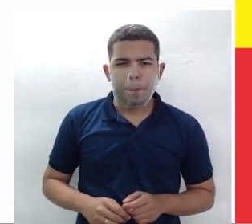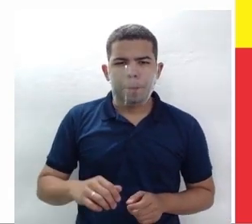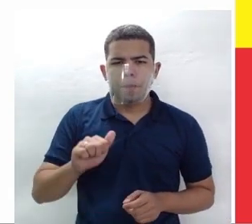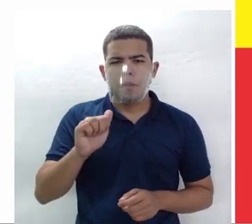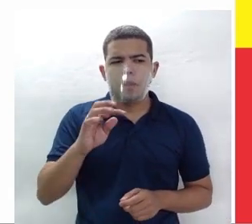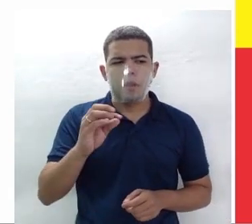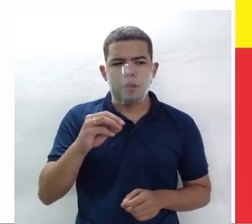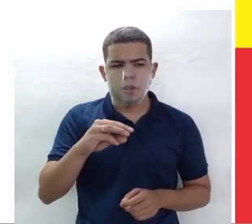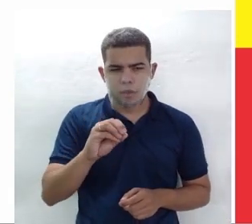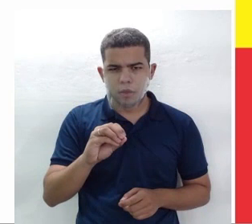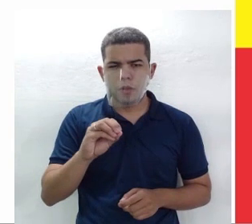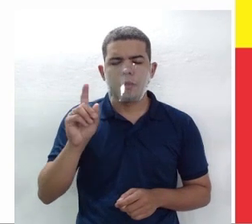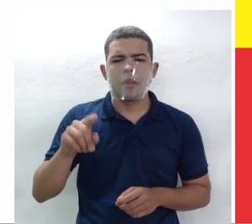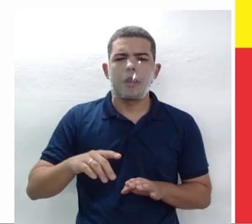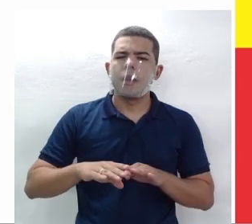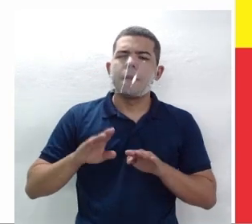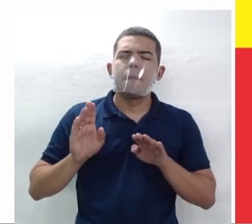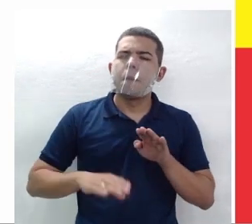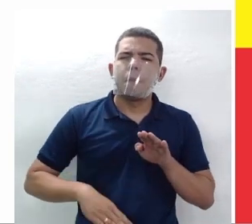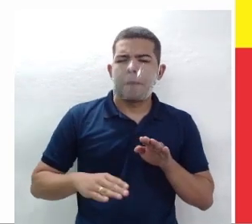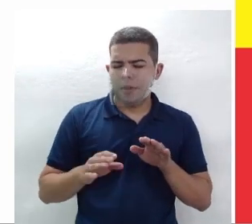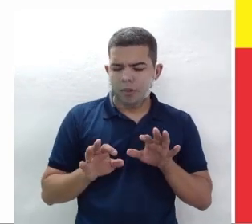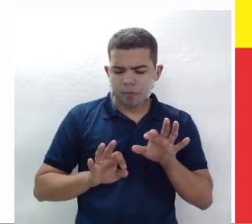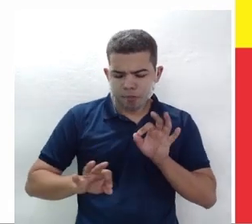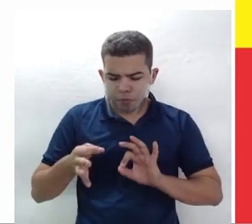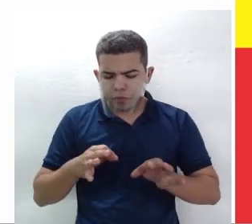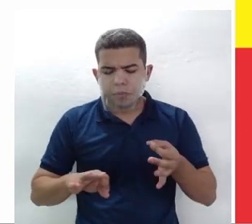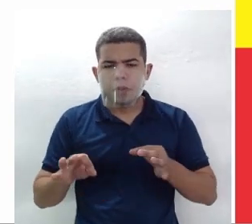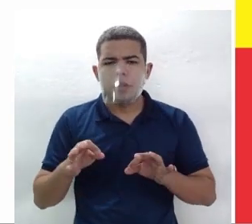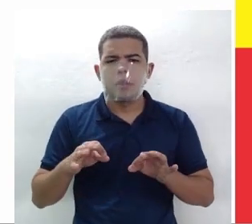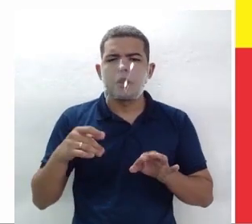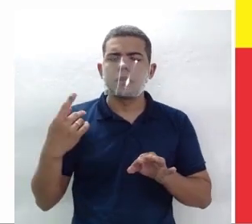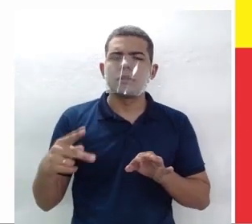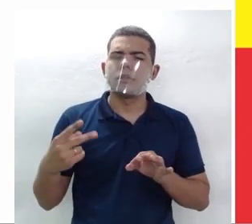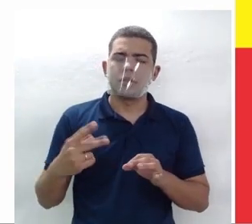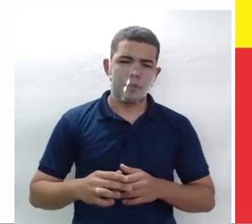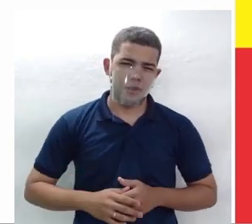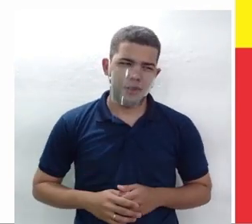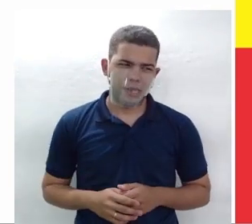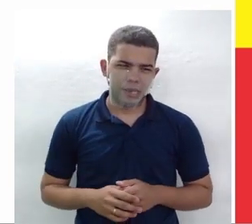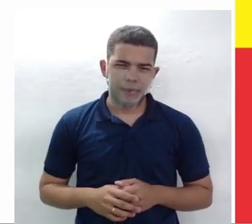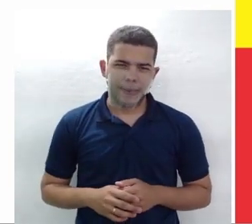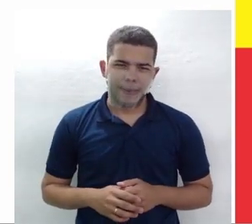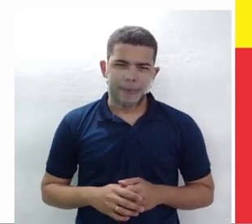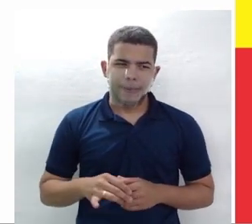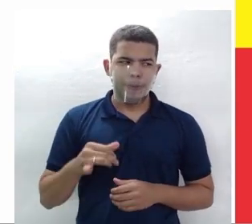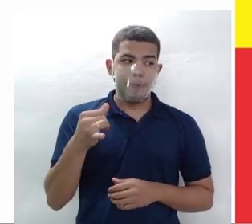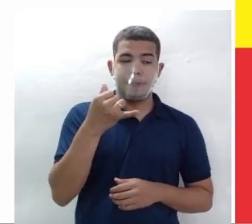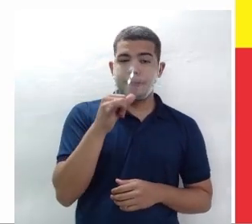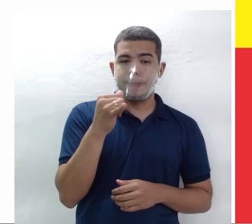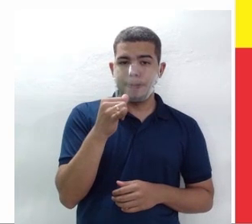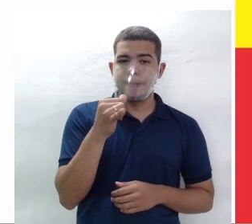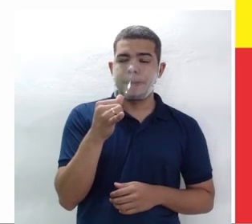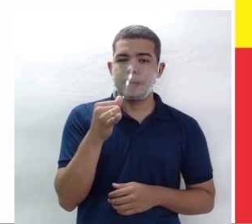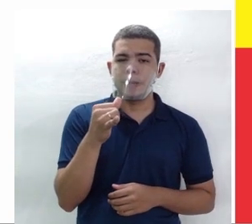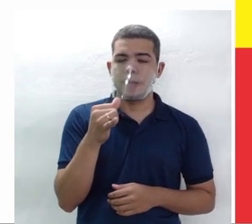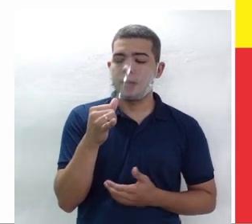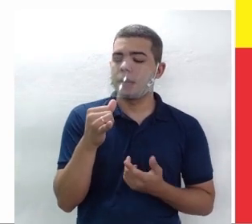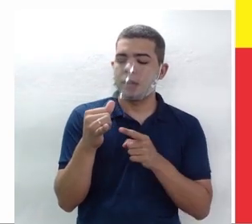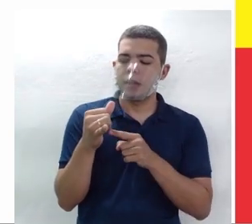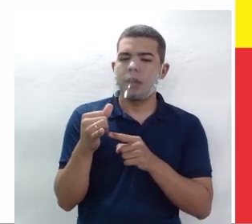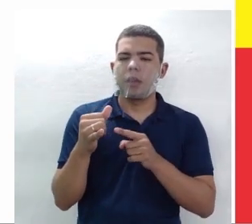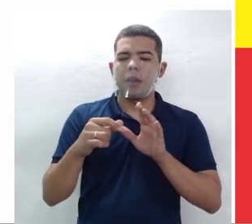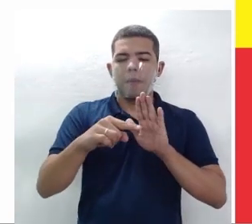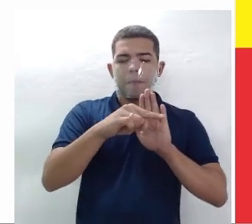partícula de uma matéria que consiste em um núcleo central e cargas elétricas positivas e